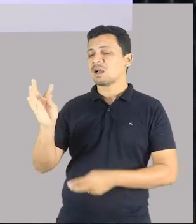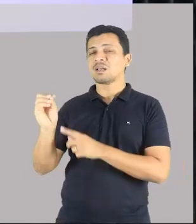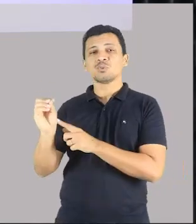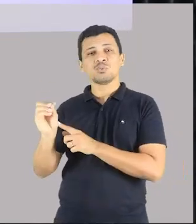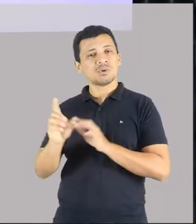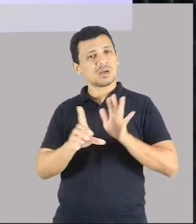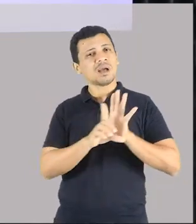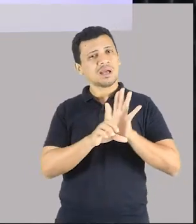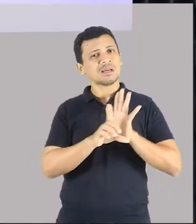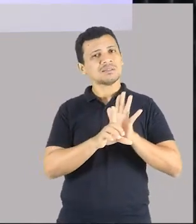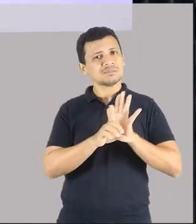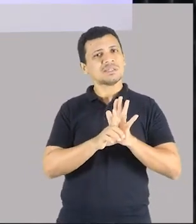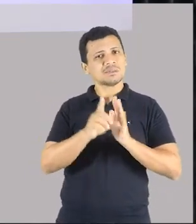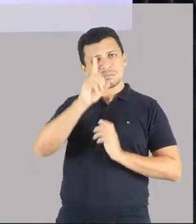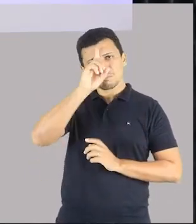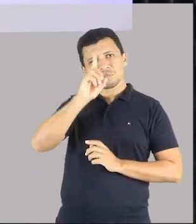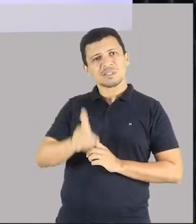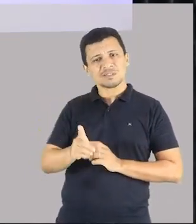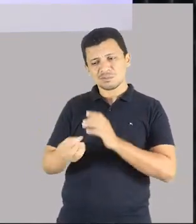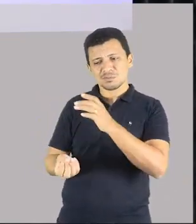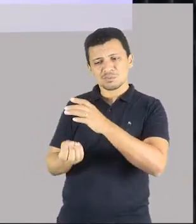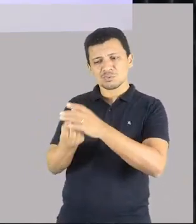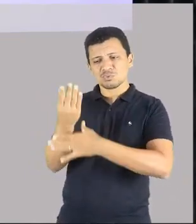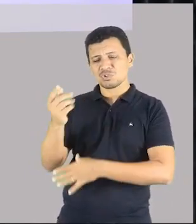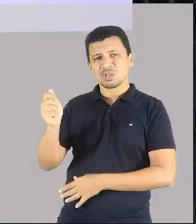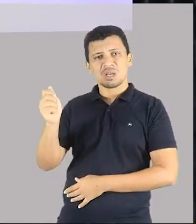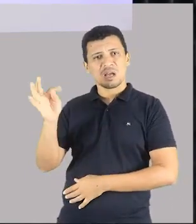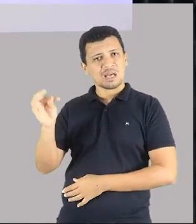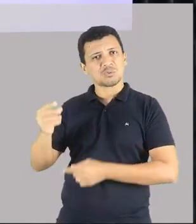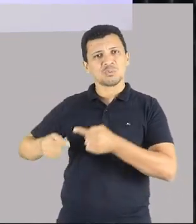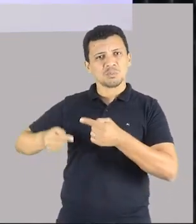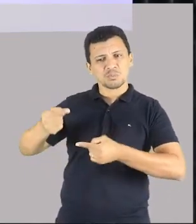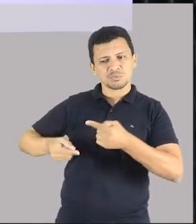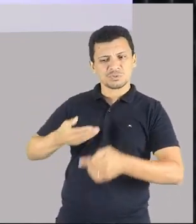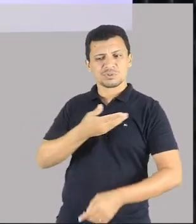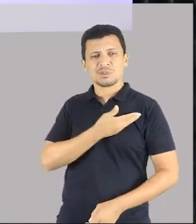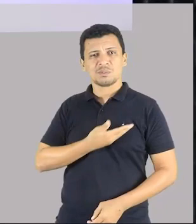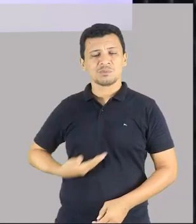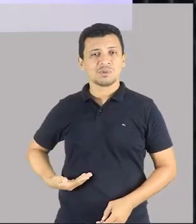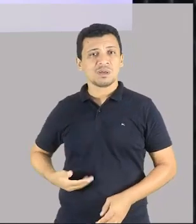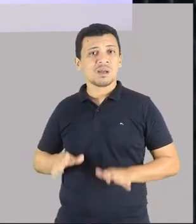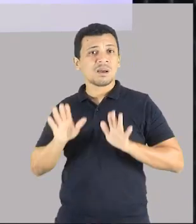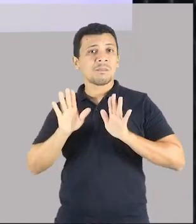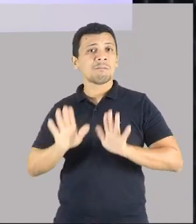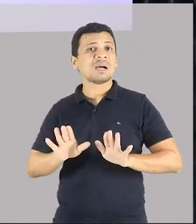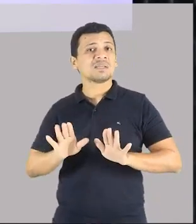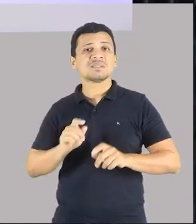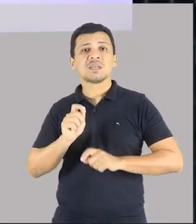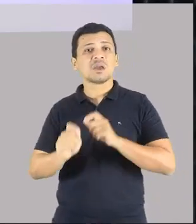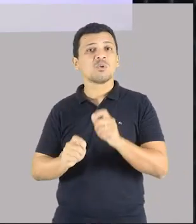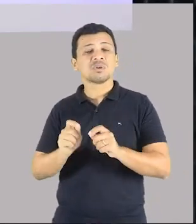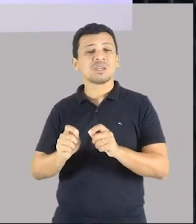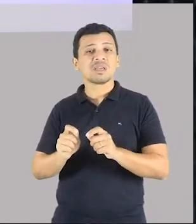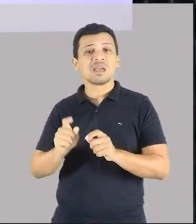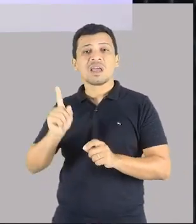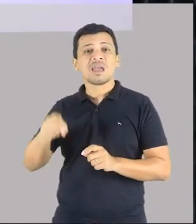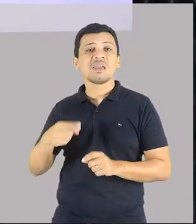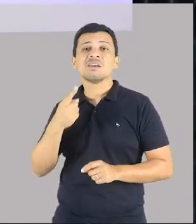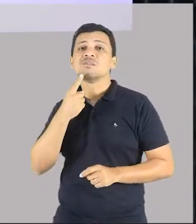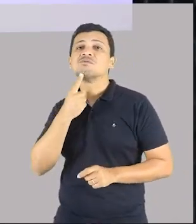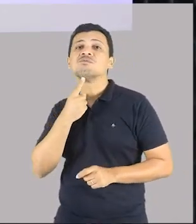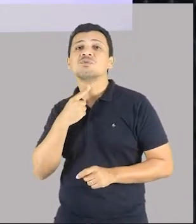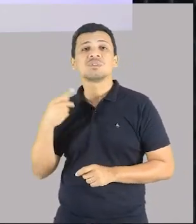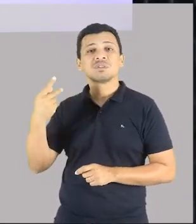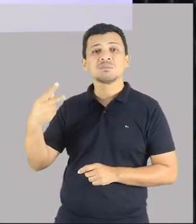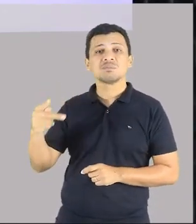a criação do ato ou prevê a criação de uma política pública, mas deixa discricionário, deixa pela avaliação